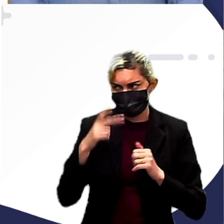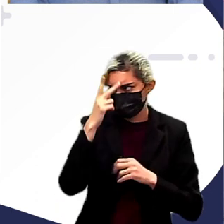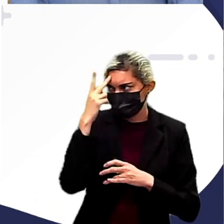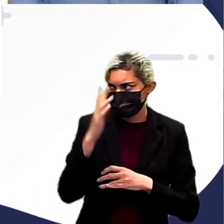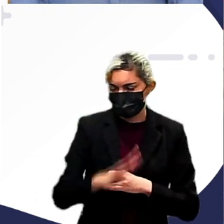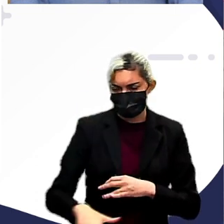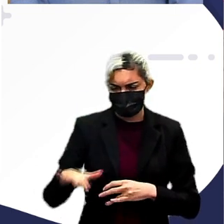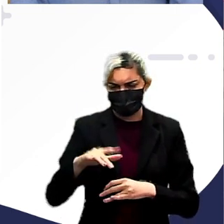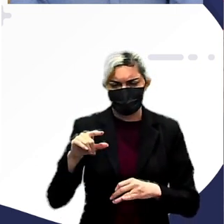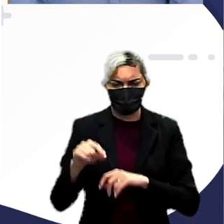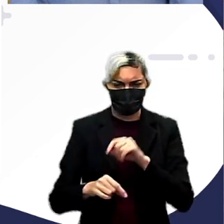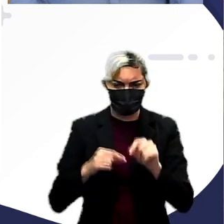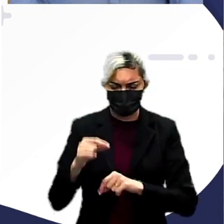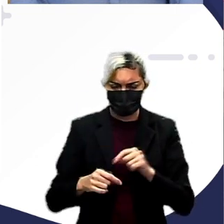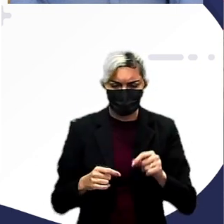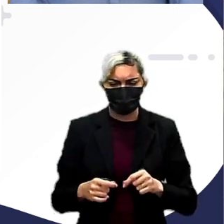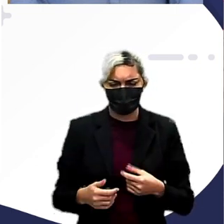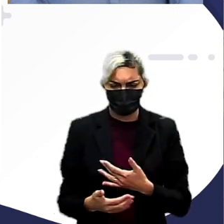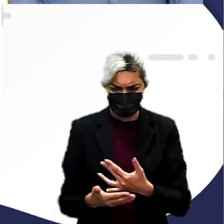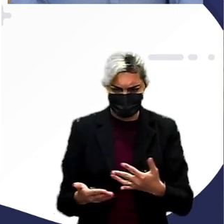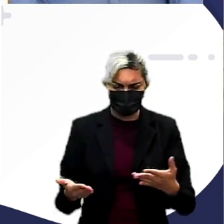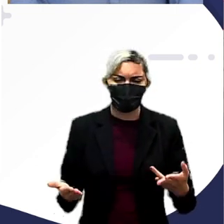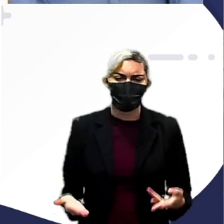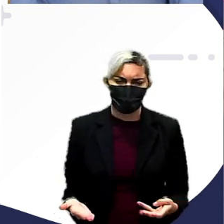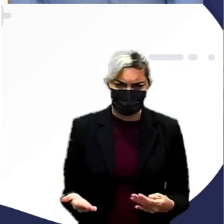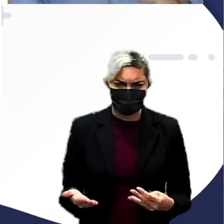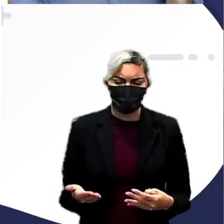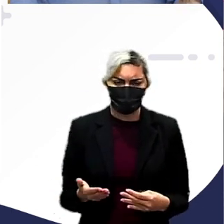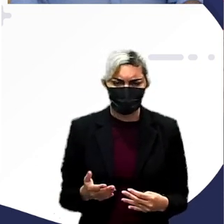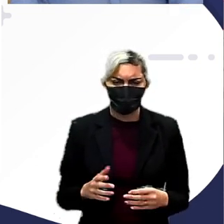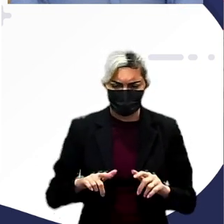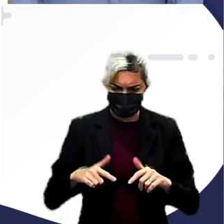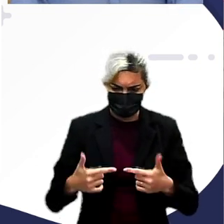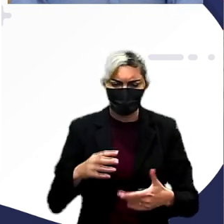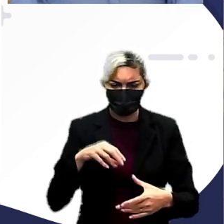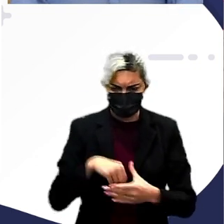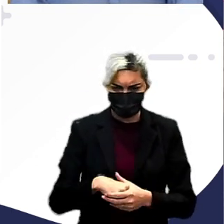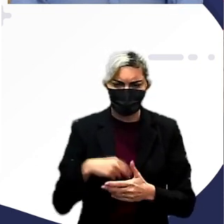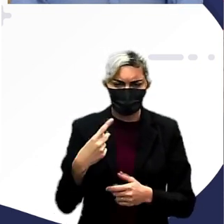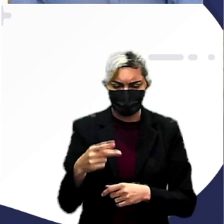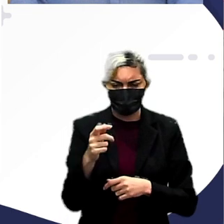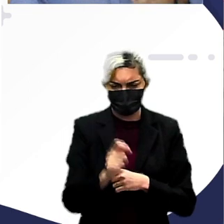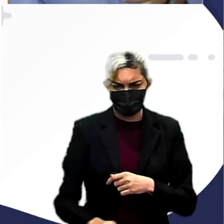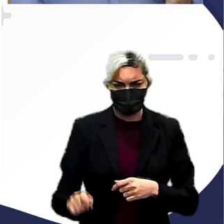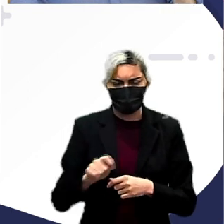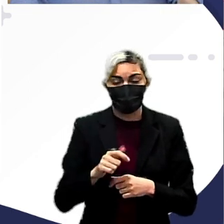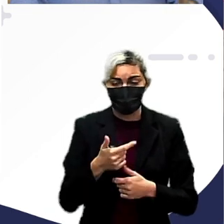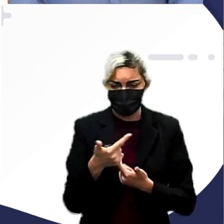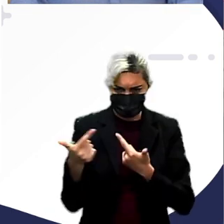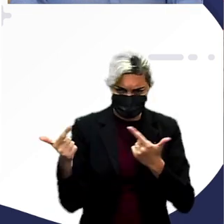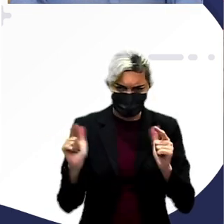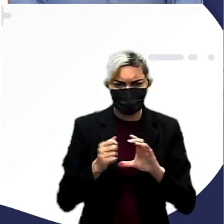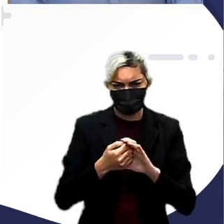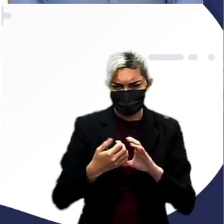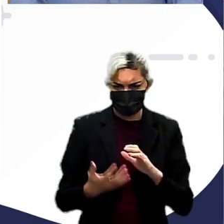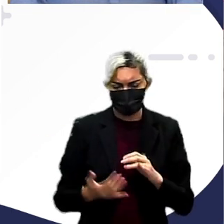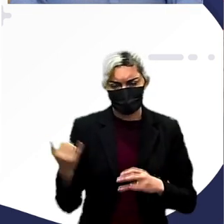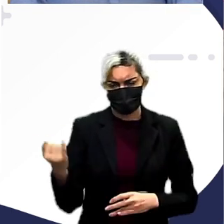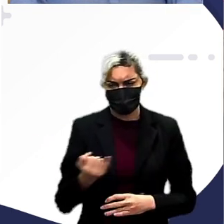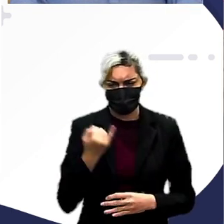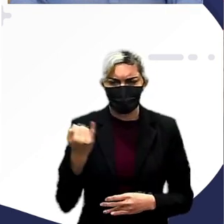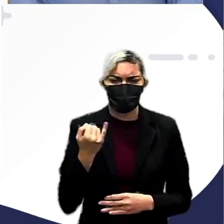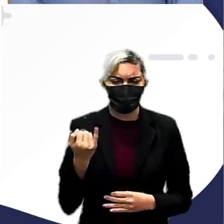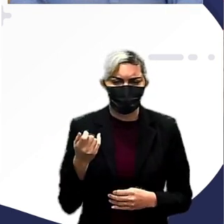pessoas que atendem, né, atuam dentro da sua organização. Outro aspecto extremamente